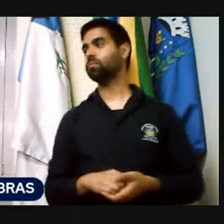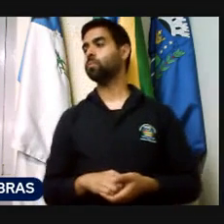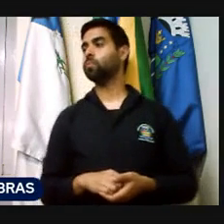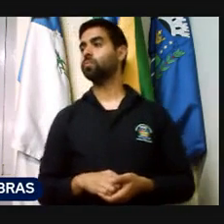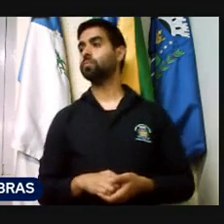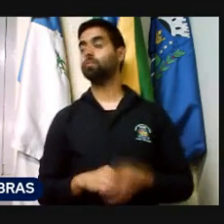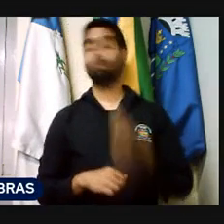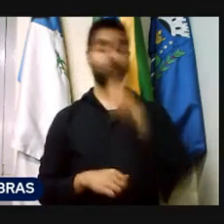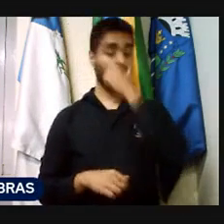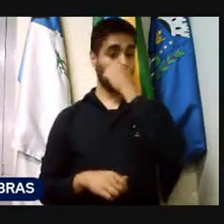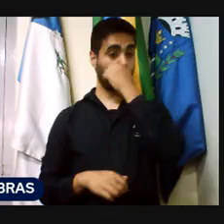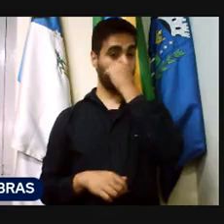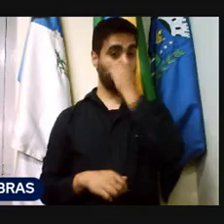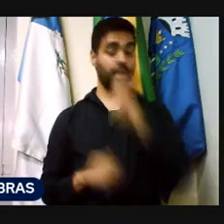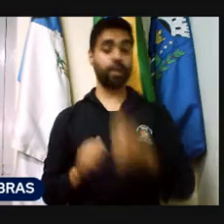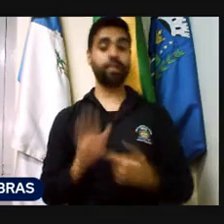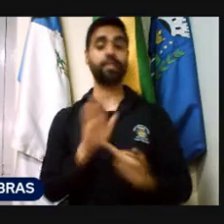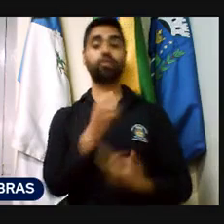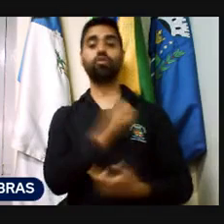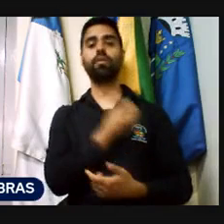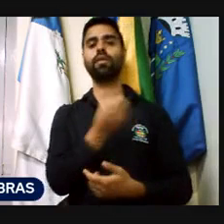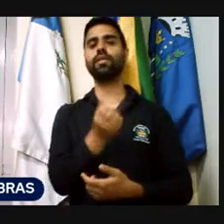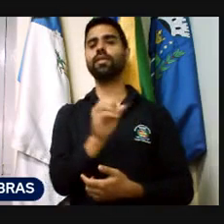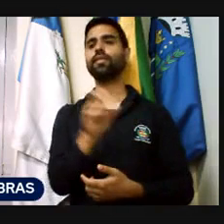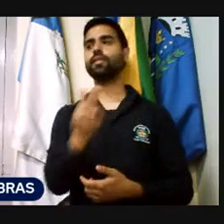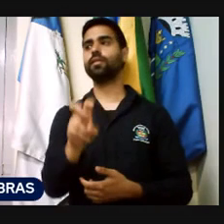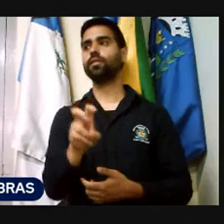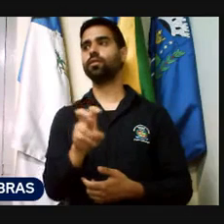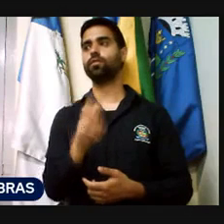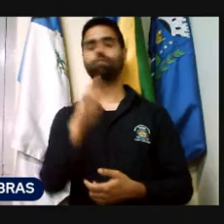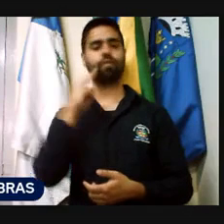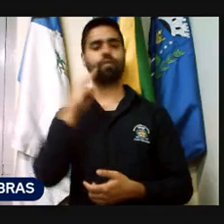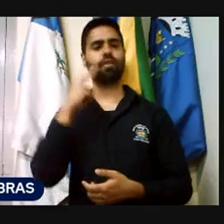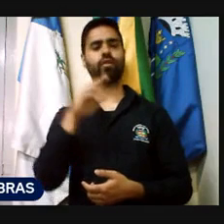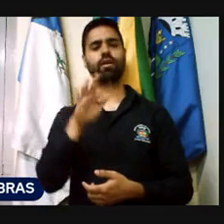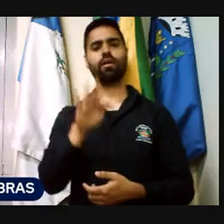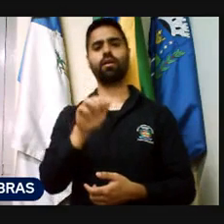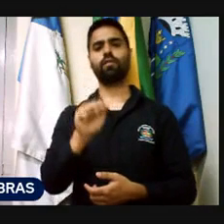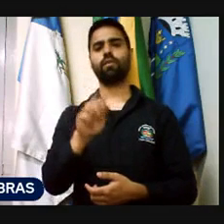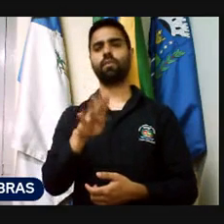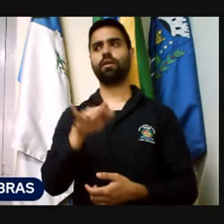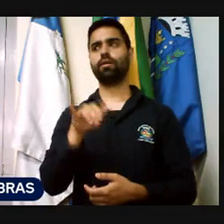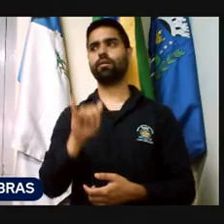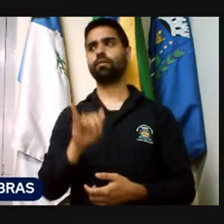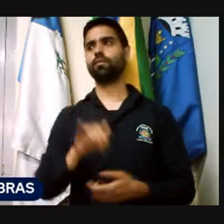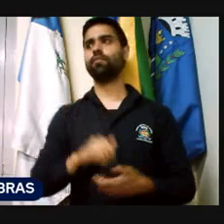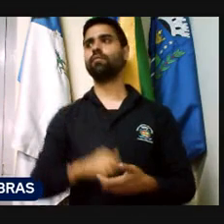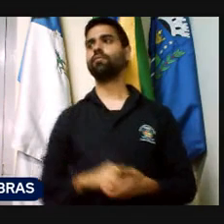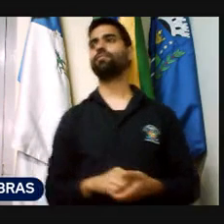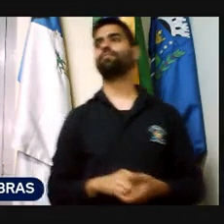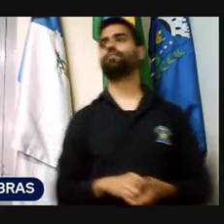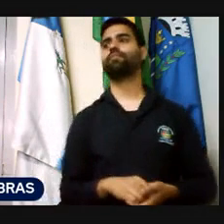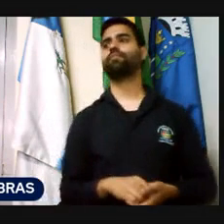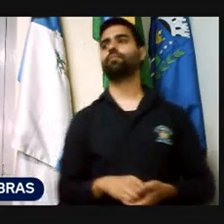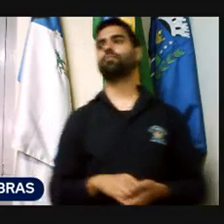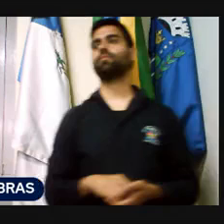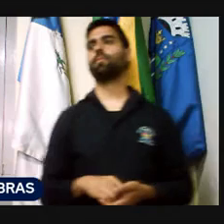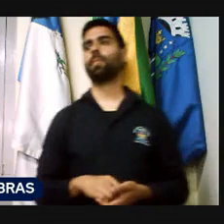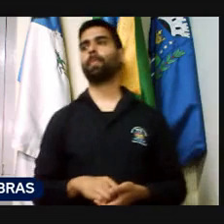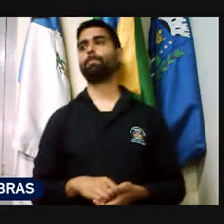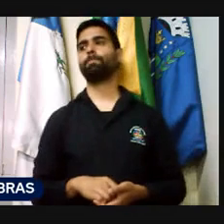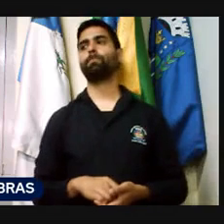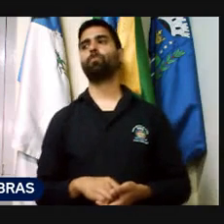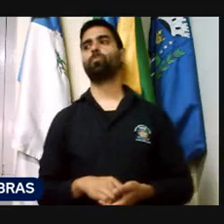Indicação número 605, a vereadora Fabiane Vasconcelos, nos suas prerrogativas e na forma